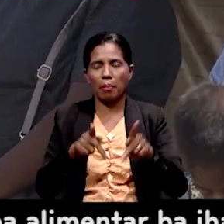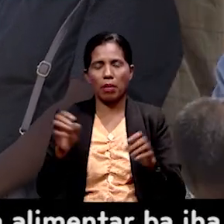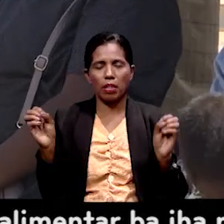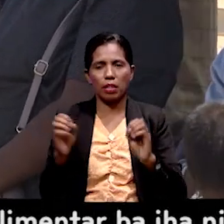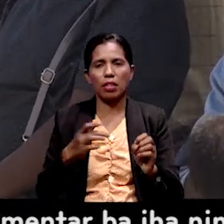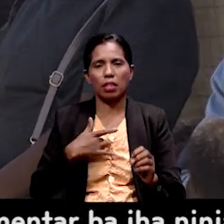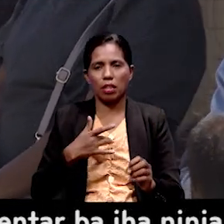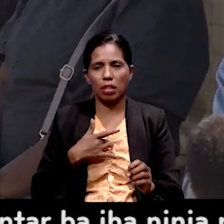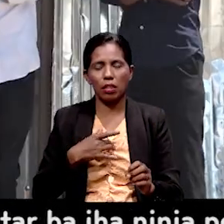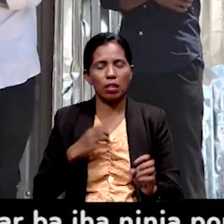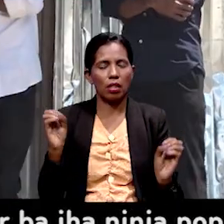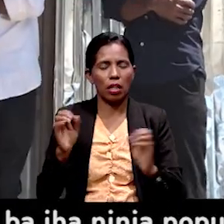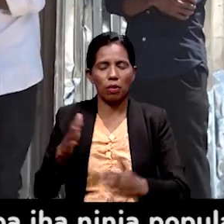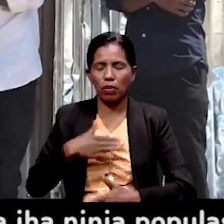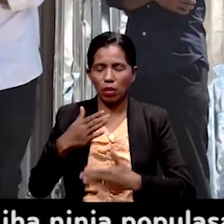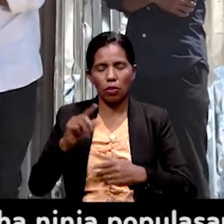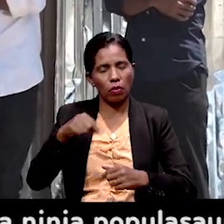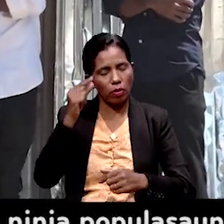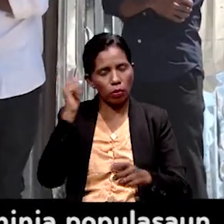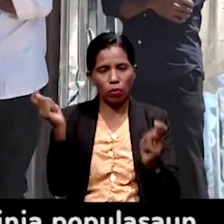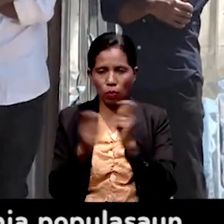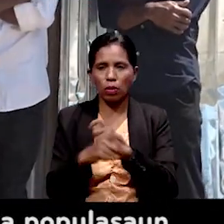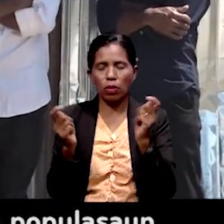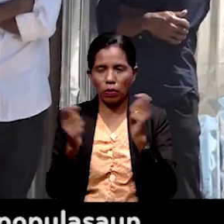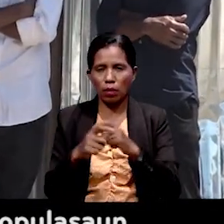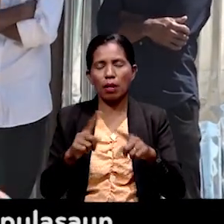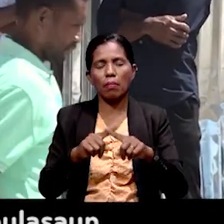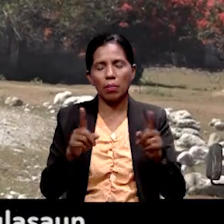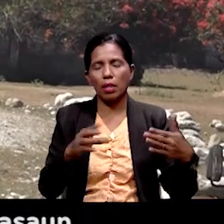tamba mas ke governo ne troka dala hira ona, maibe ukuna